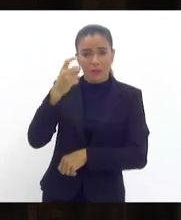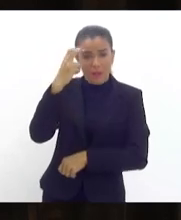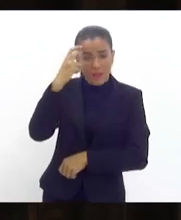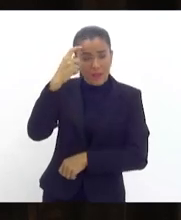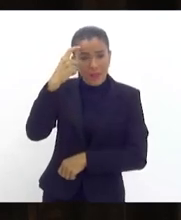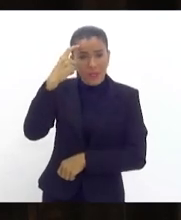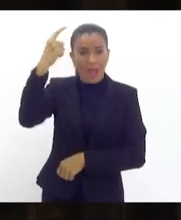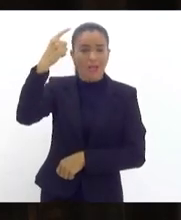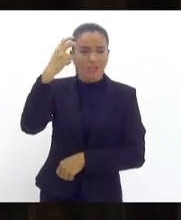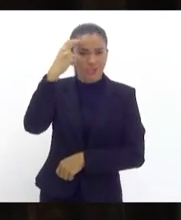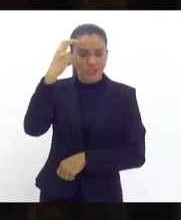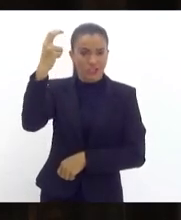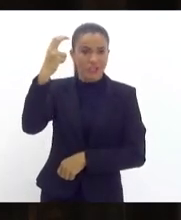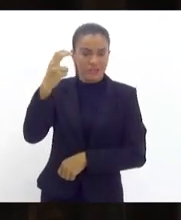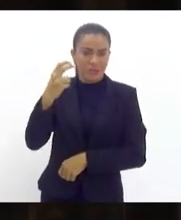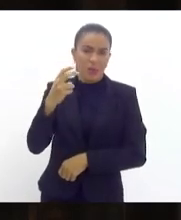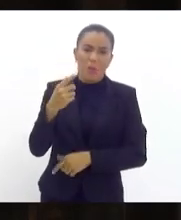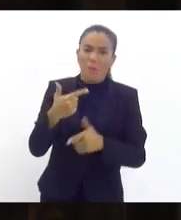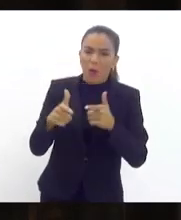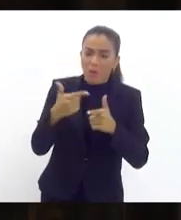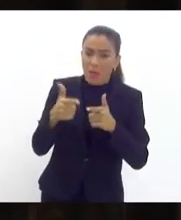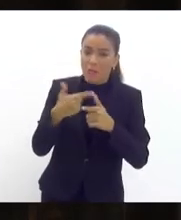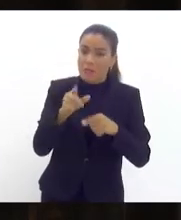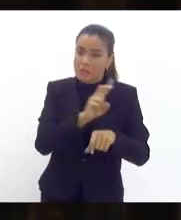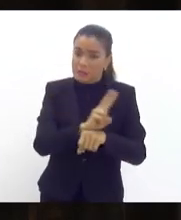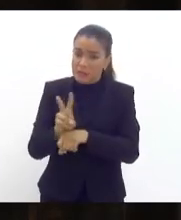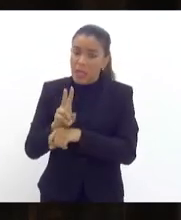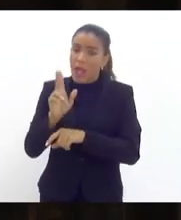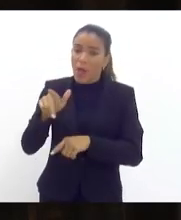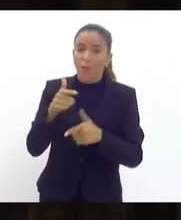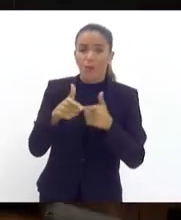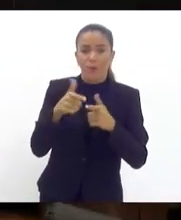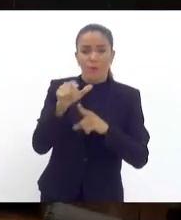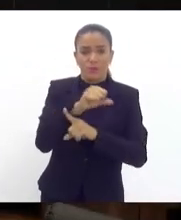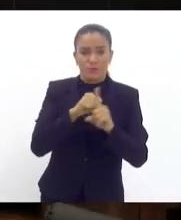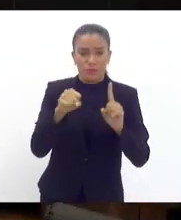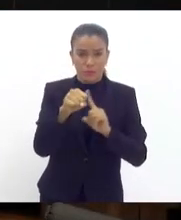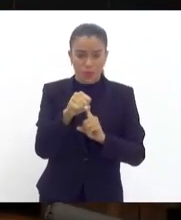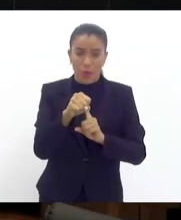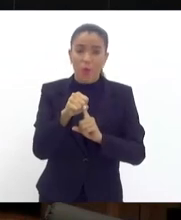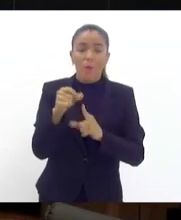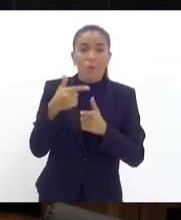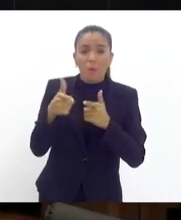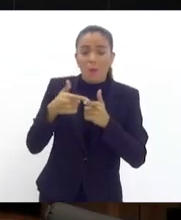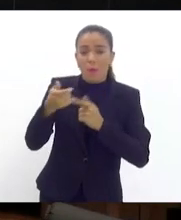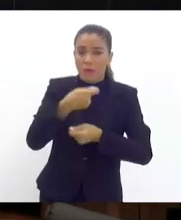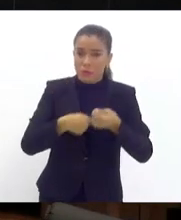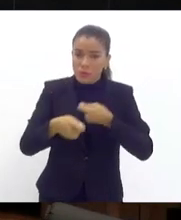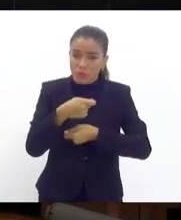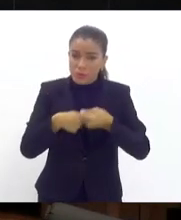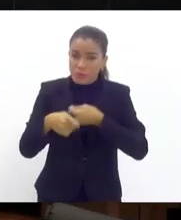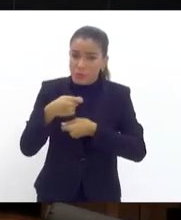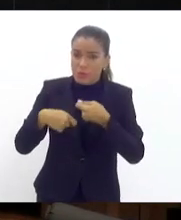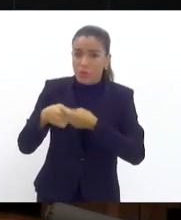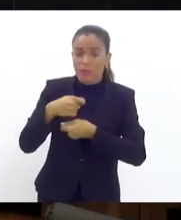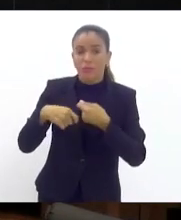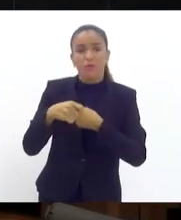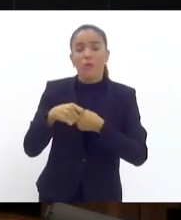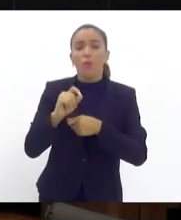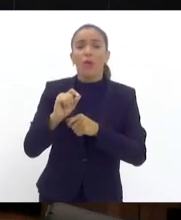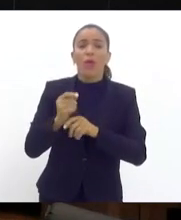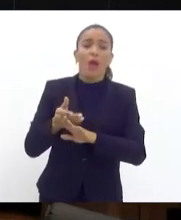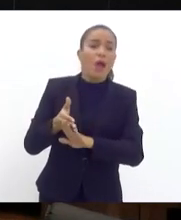antes de ser um problema de segurança é um problema social muitos problemas administrativos eles são